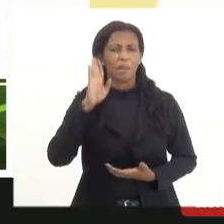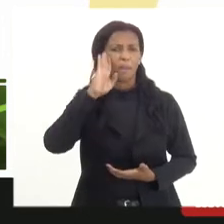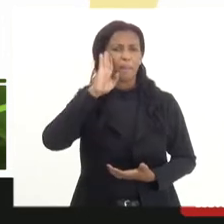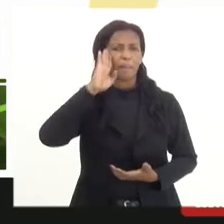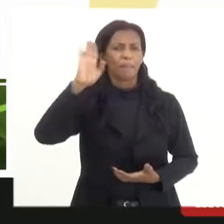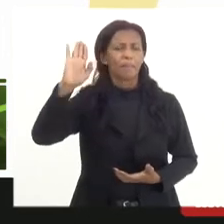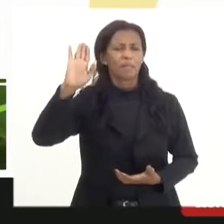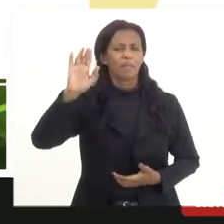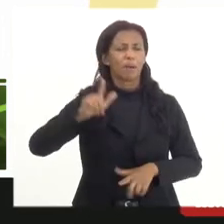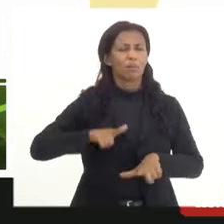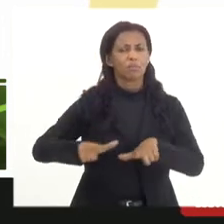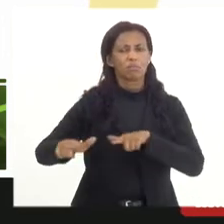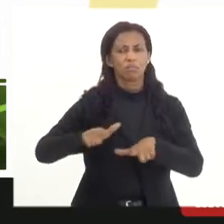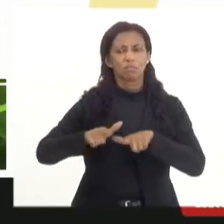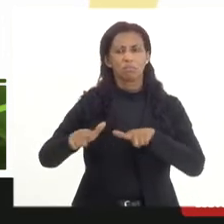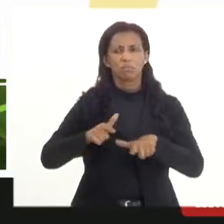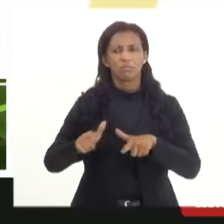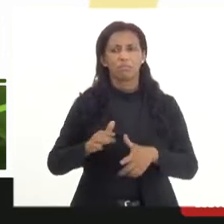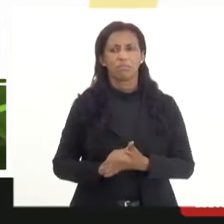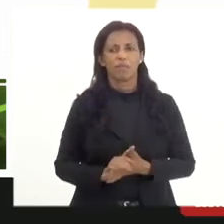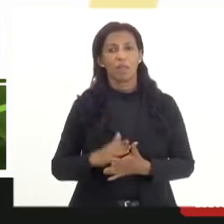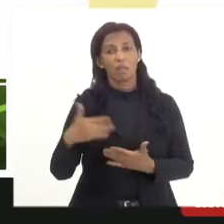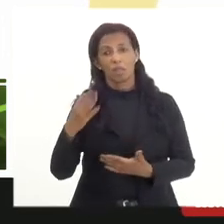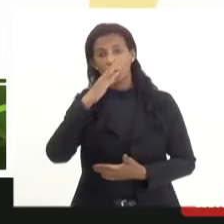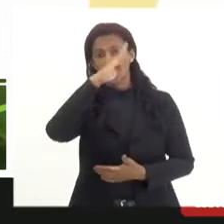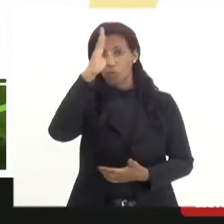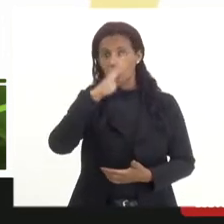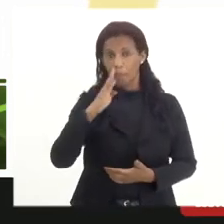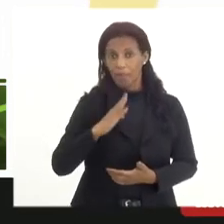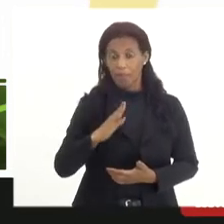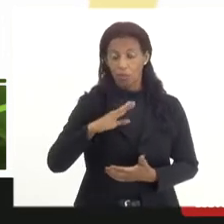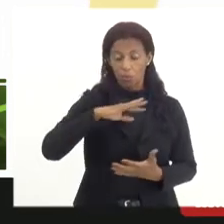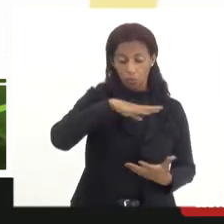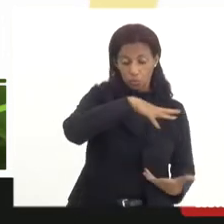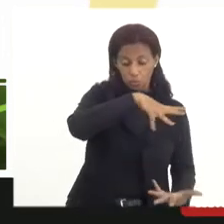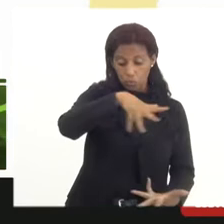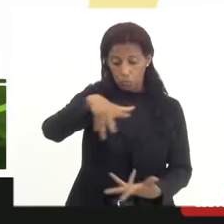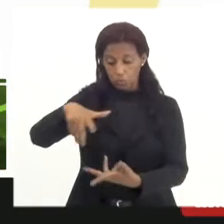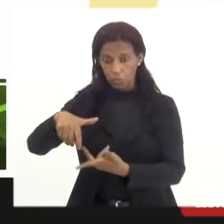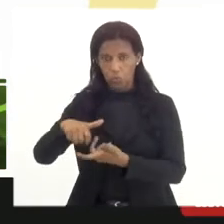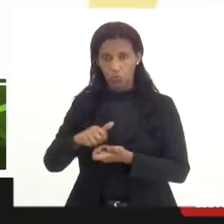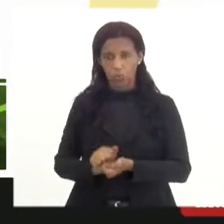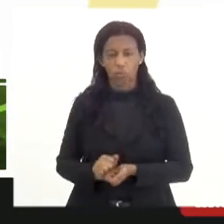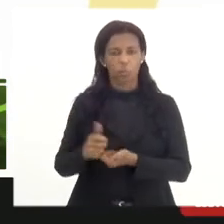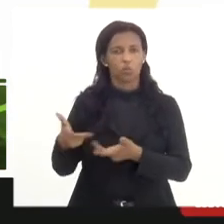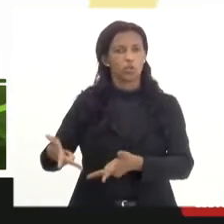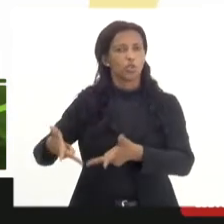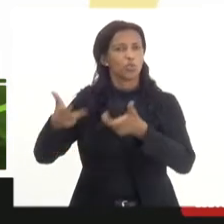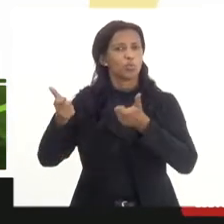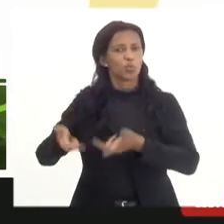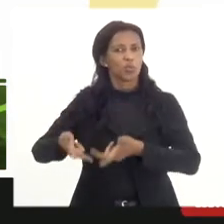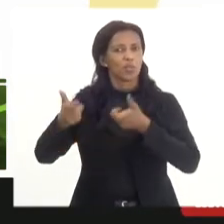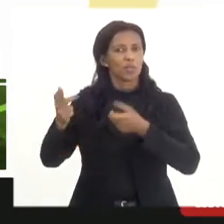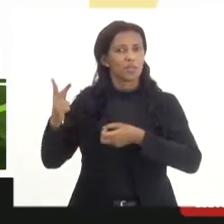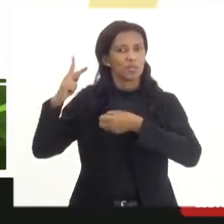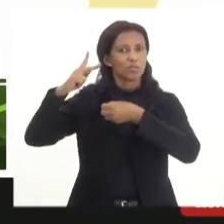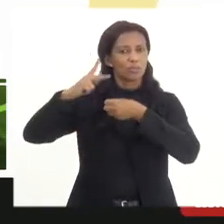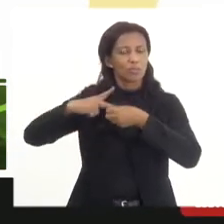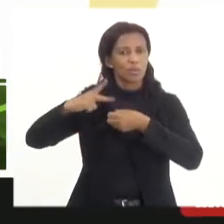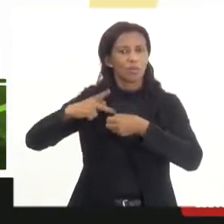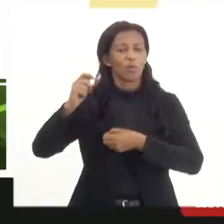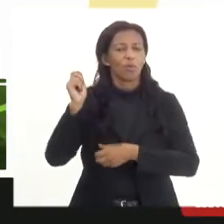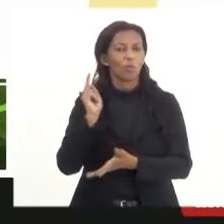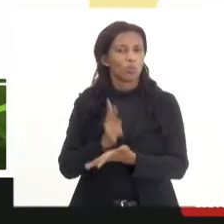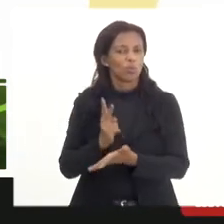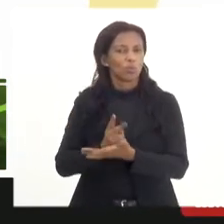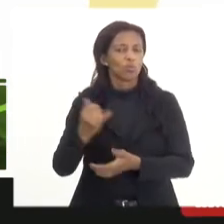para a nossa operação, tanto no Brasil como no mundo todo. O negócio de exploração e produção de petróleo segue como sendo importante